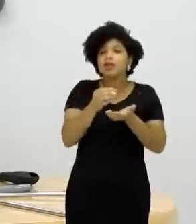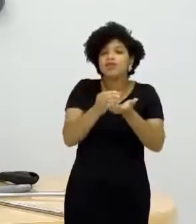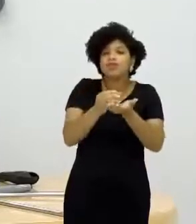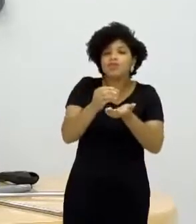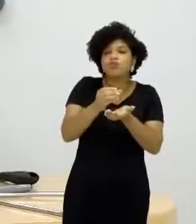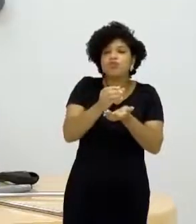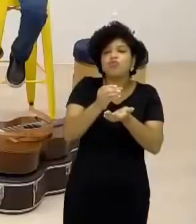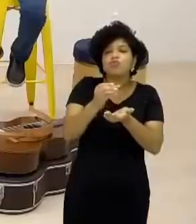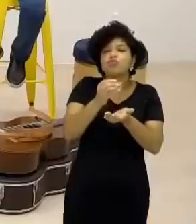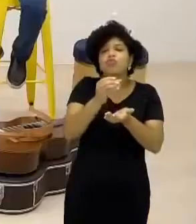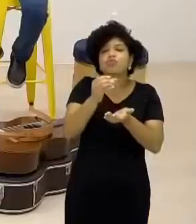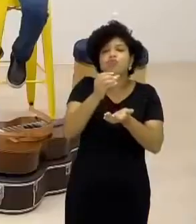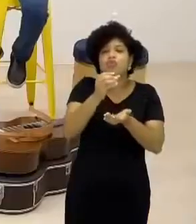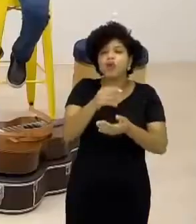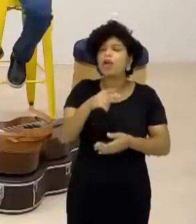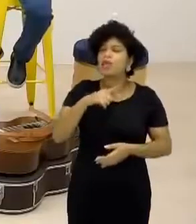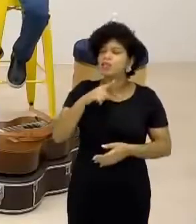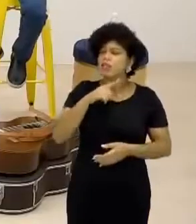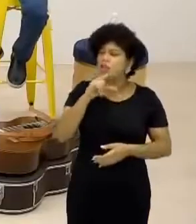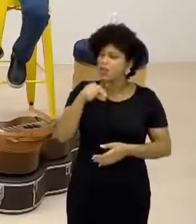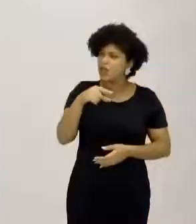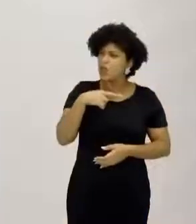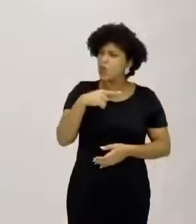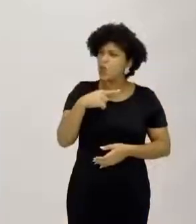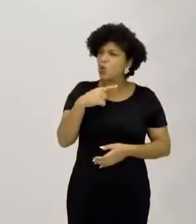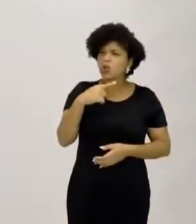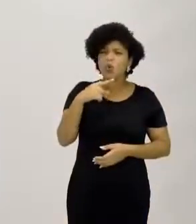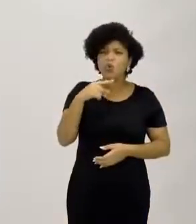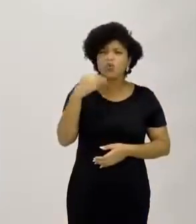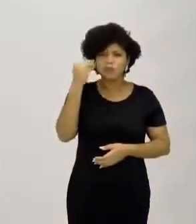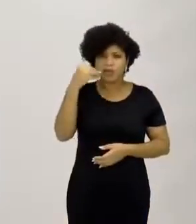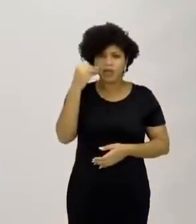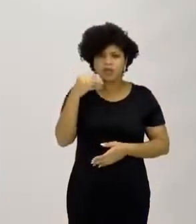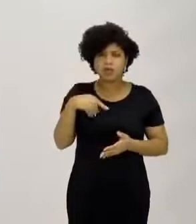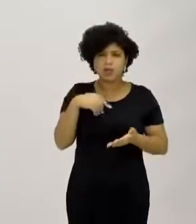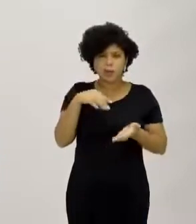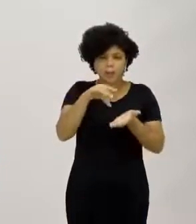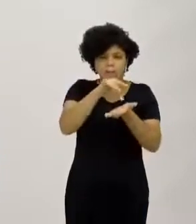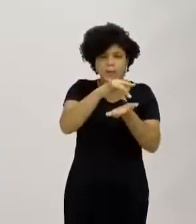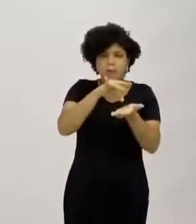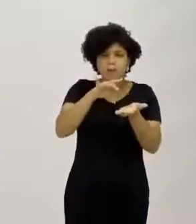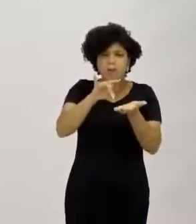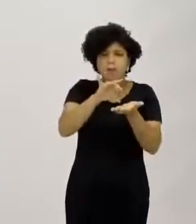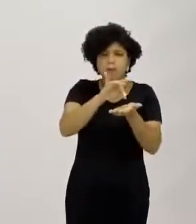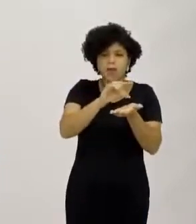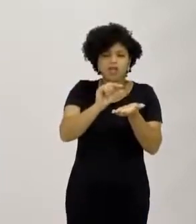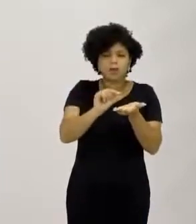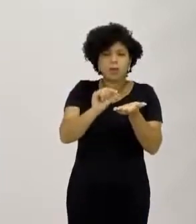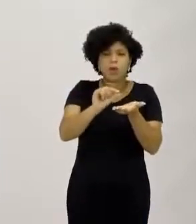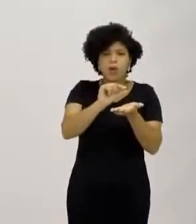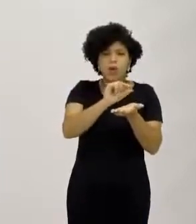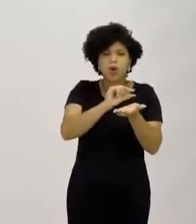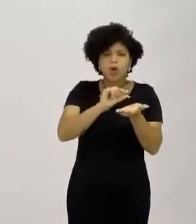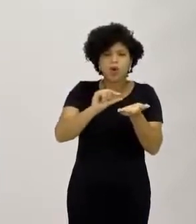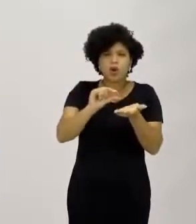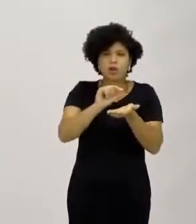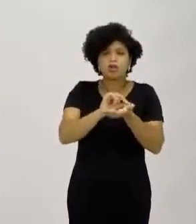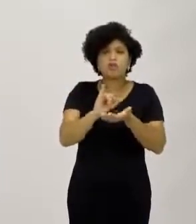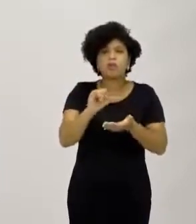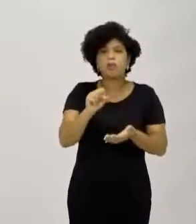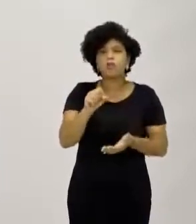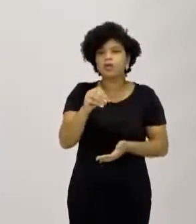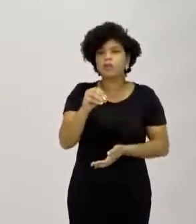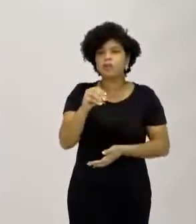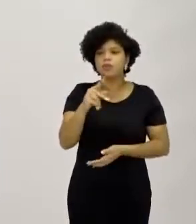Então é realidade. Tem um experimento com bolinhas de isopor, não tem, professor Giba? Isso, isso mesmo. Que levitam, então é a partir do som. A partir do som,